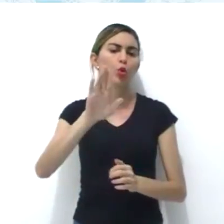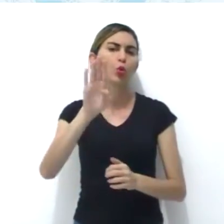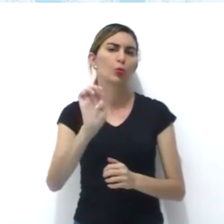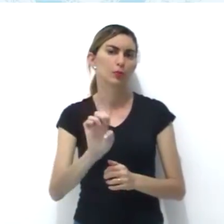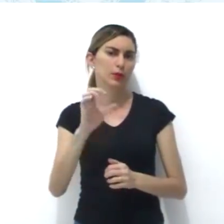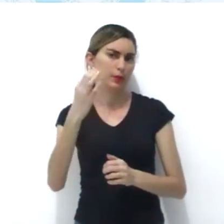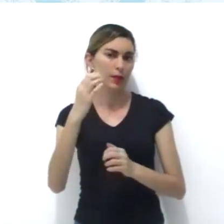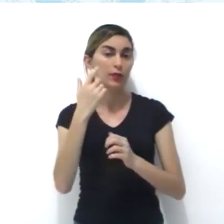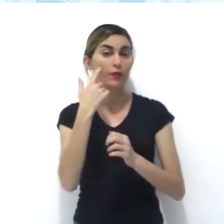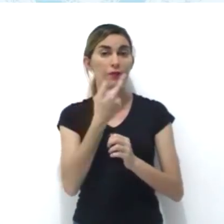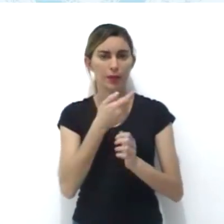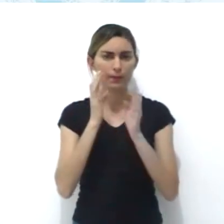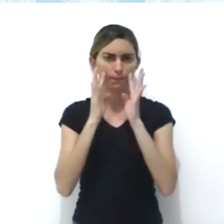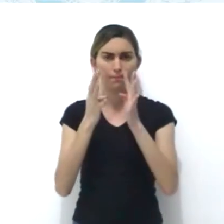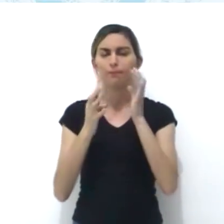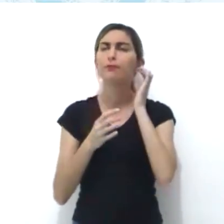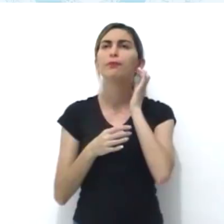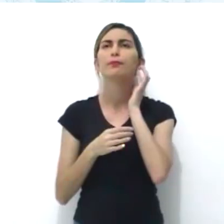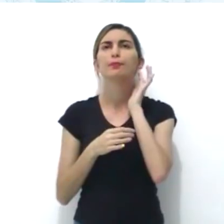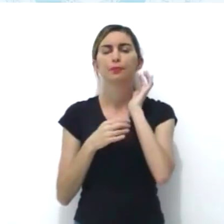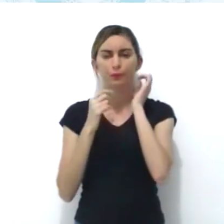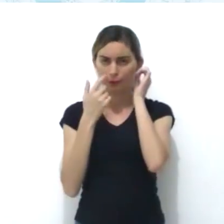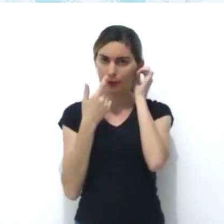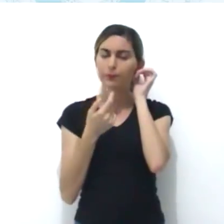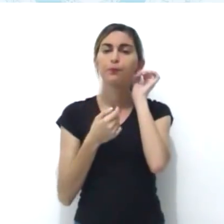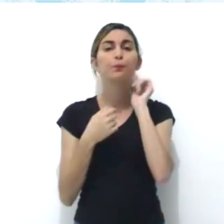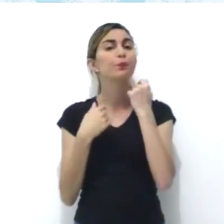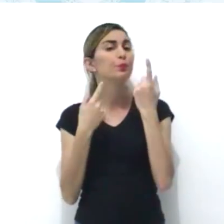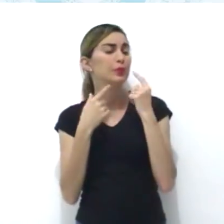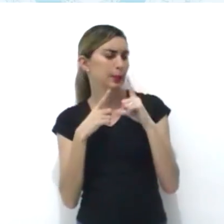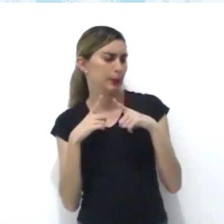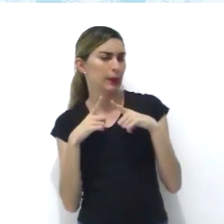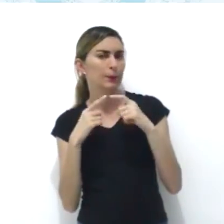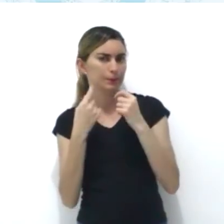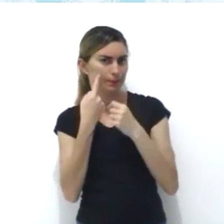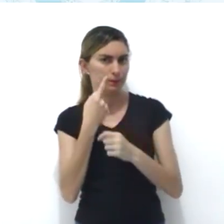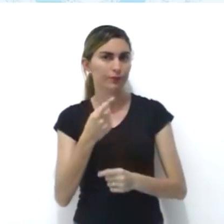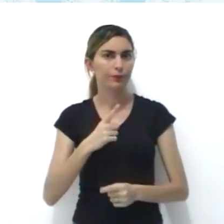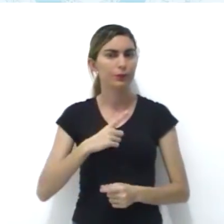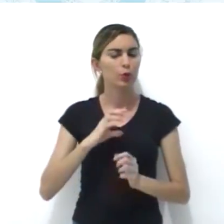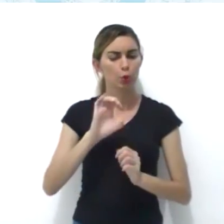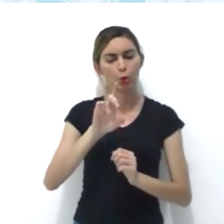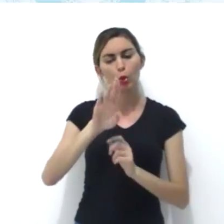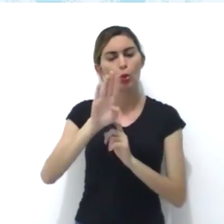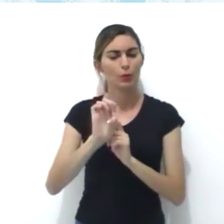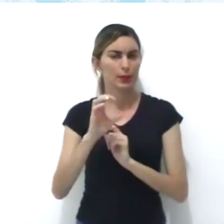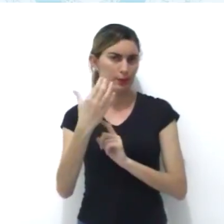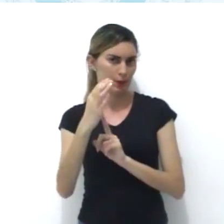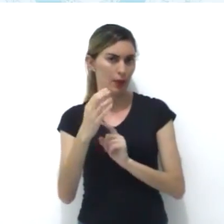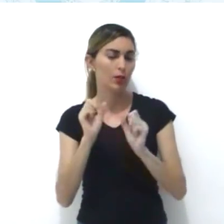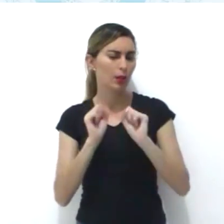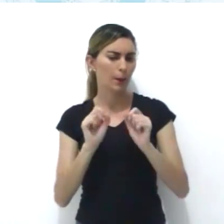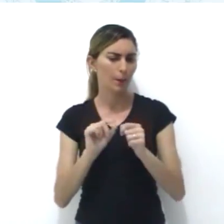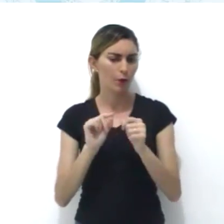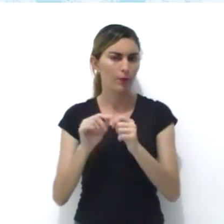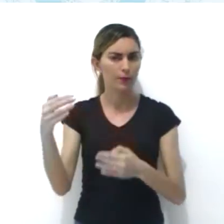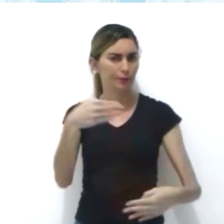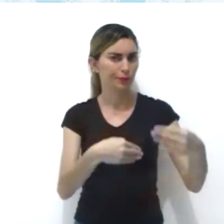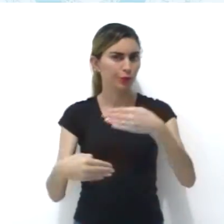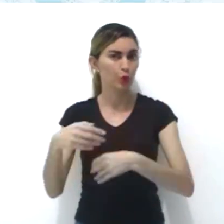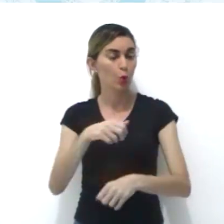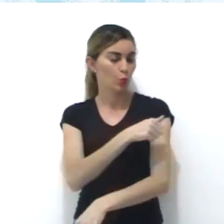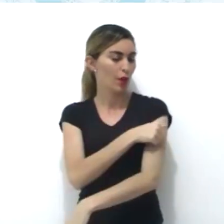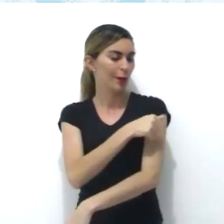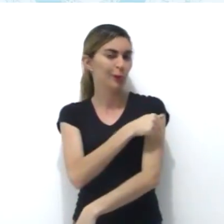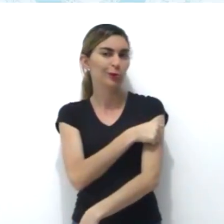ciências? Então, preste atenção nessa imagem. E aí tem, né? Nós temos um clube de ciências, quem pode